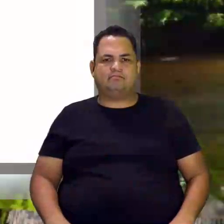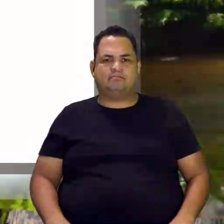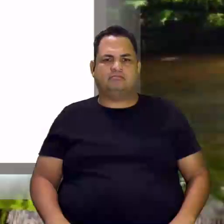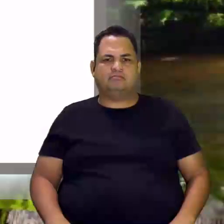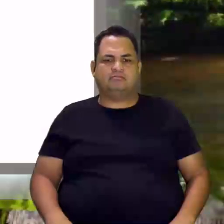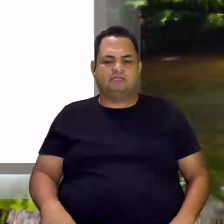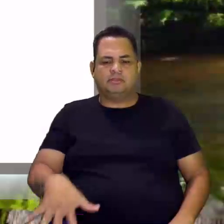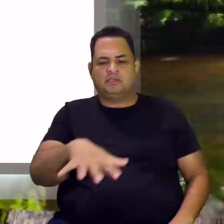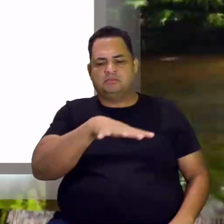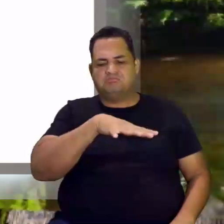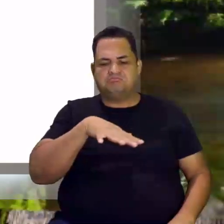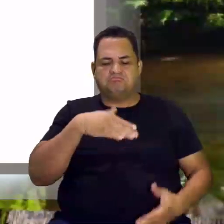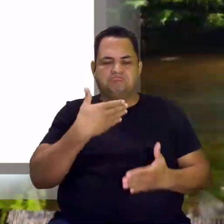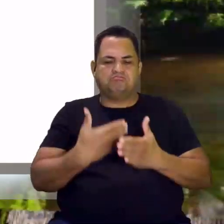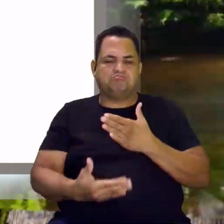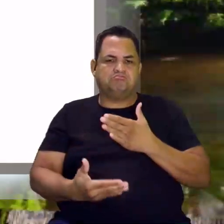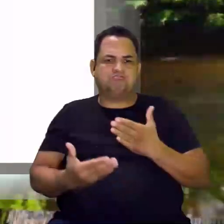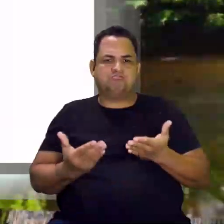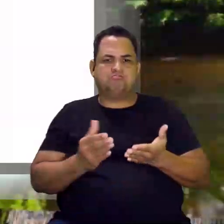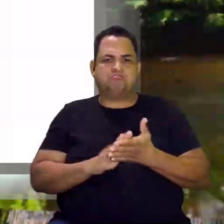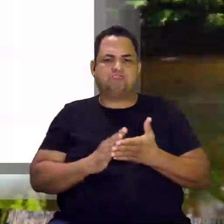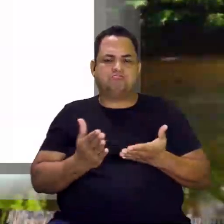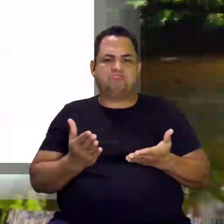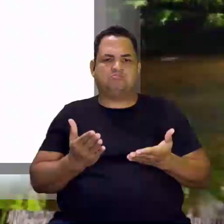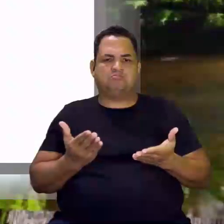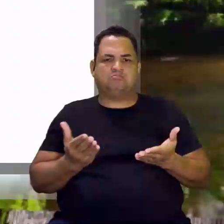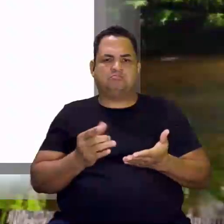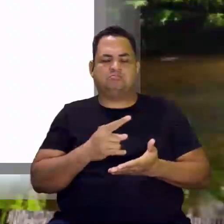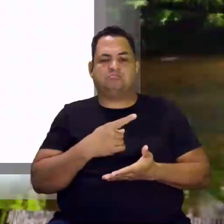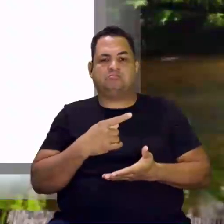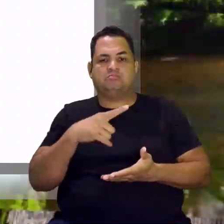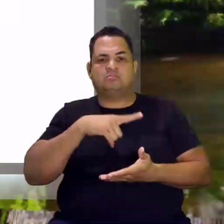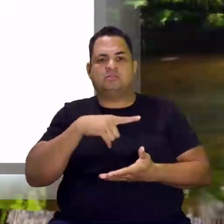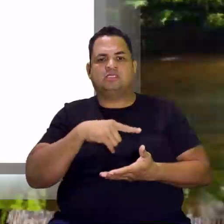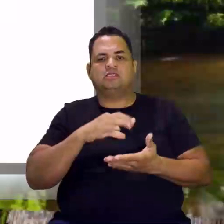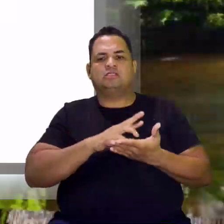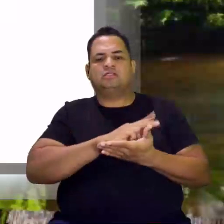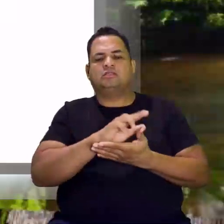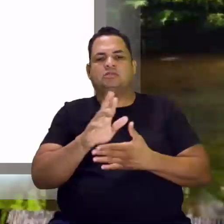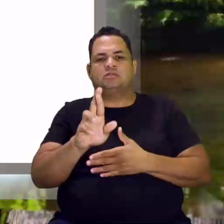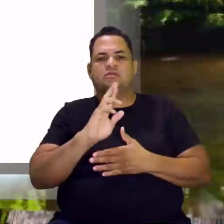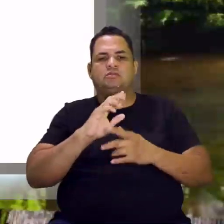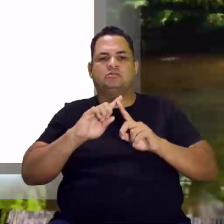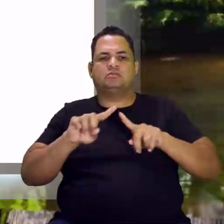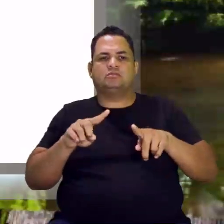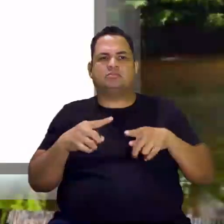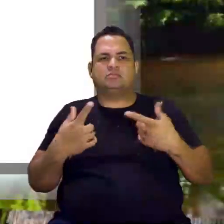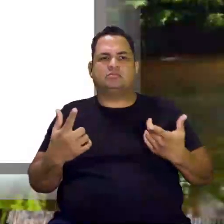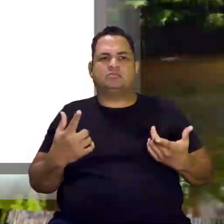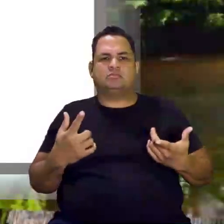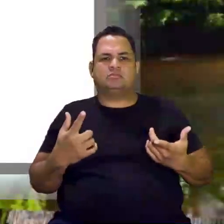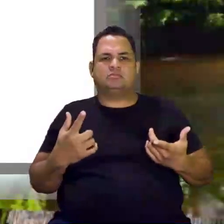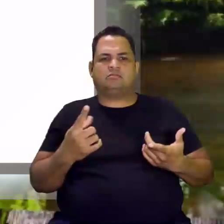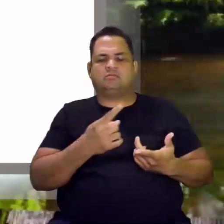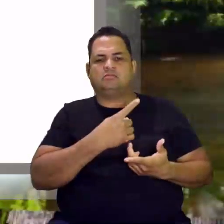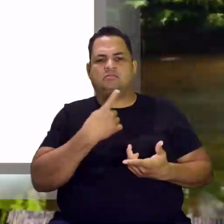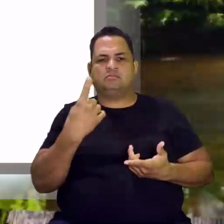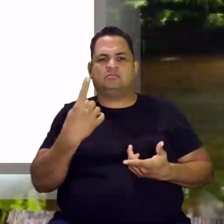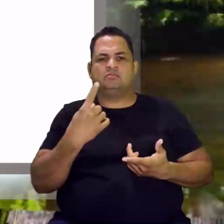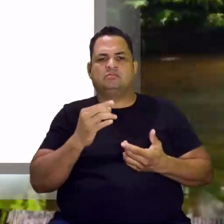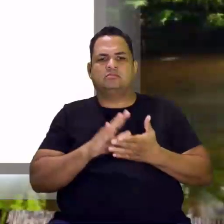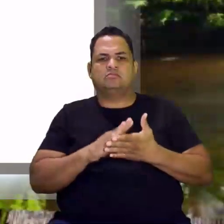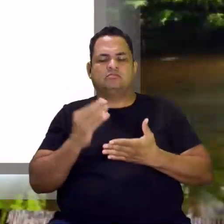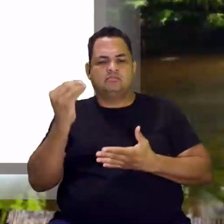ambientes têm sido perdidos e justamente nesses ambientes que nós teríamos muitas respostas mas nós estamos aqui